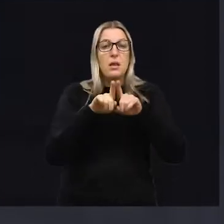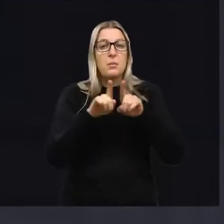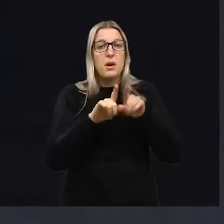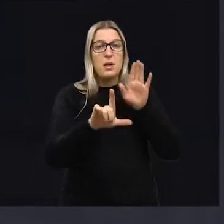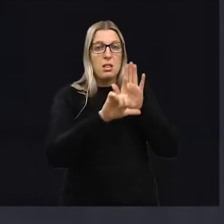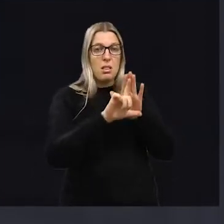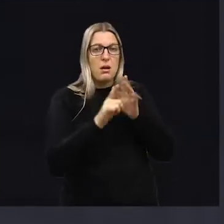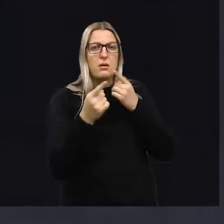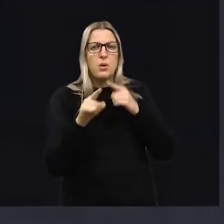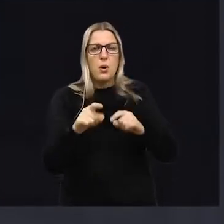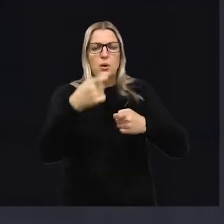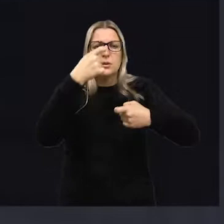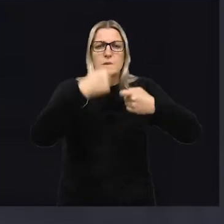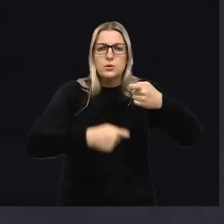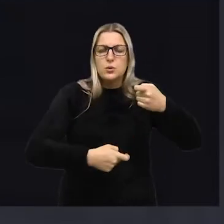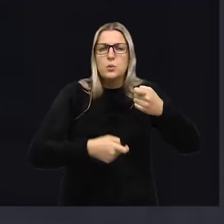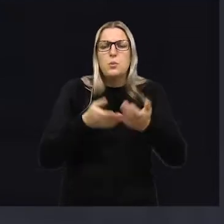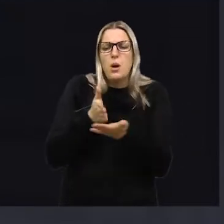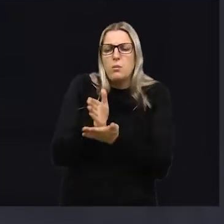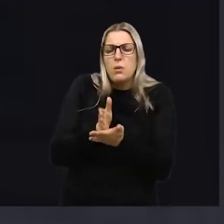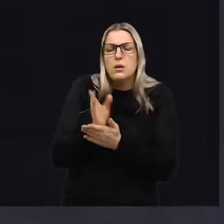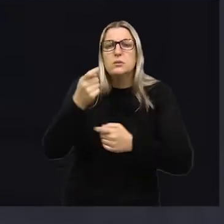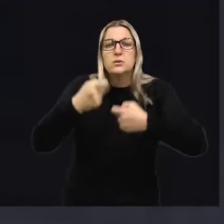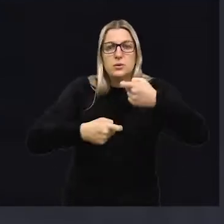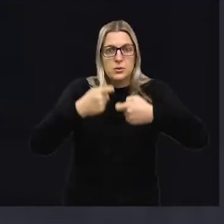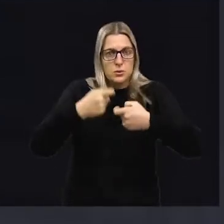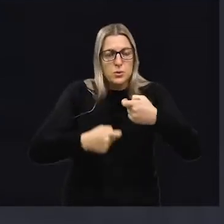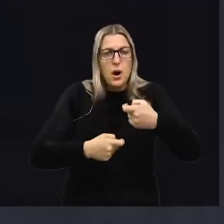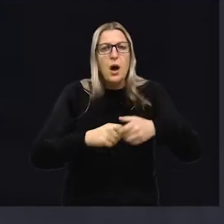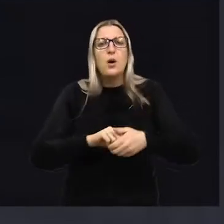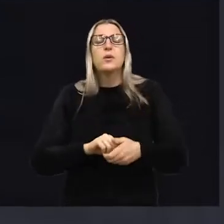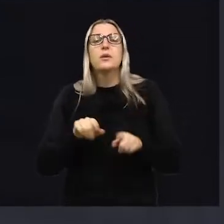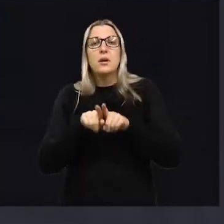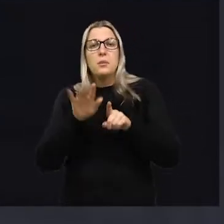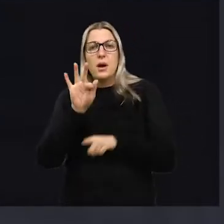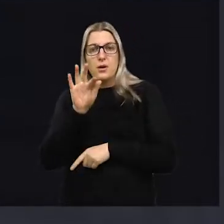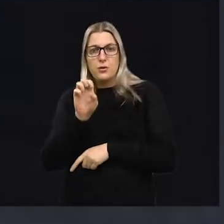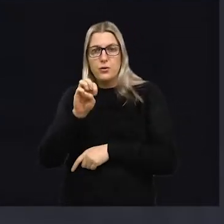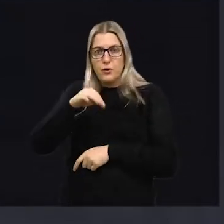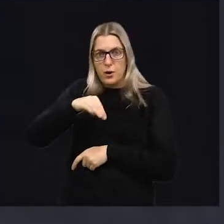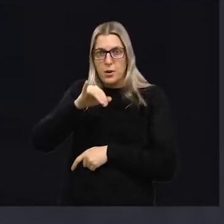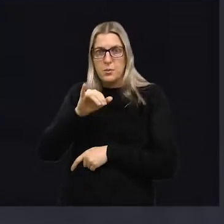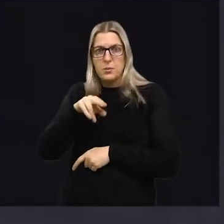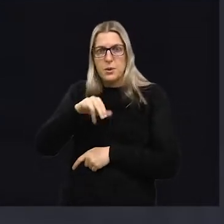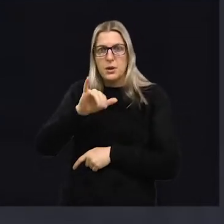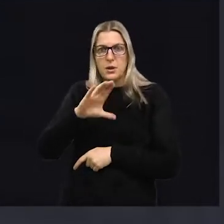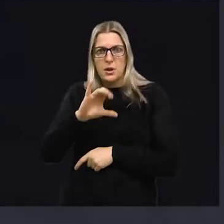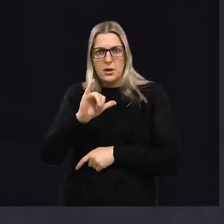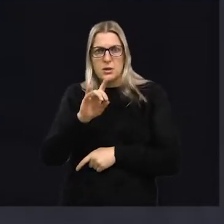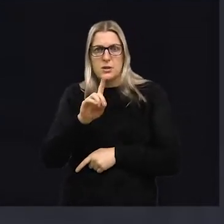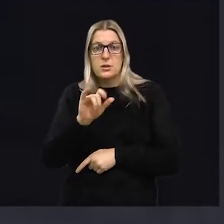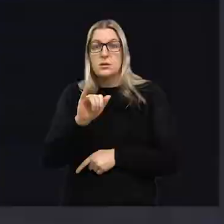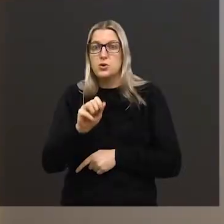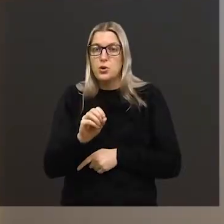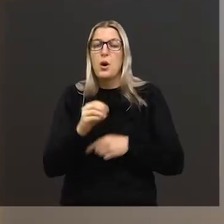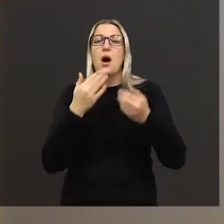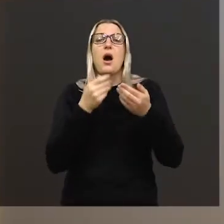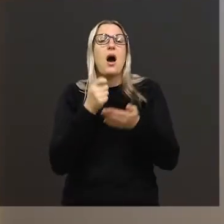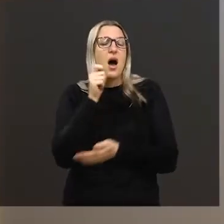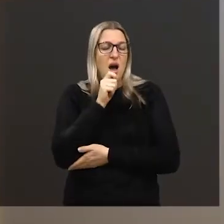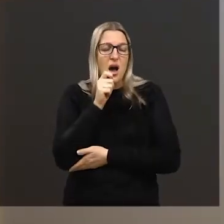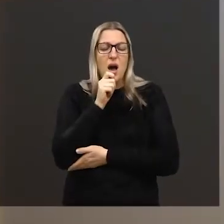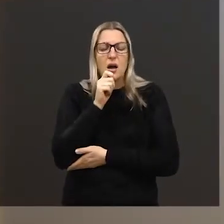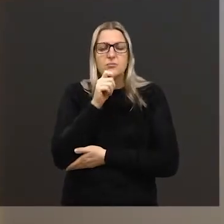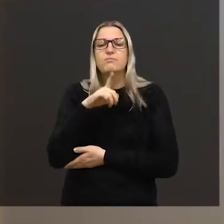e da Importunação Sexual e Lei do Feminicídio, os números da violência contra a mulher continuam alarmantes. Eu